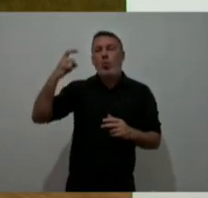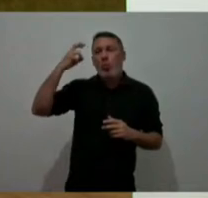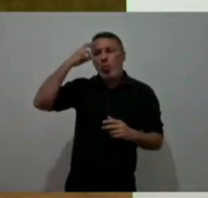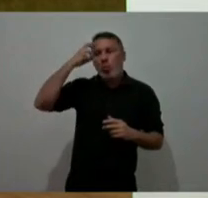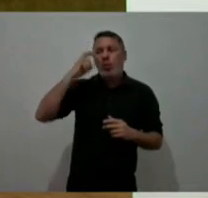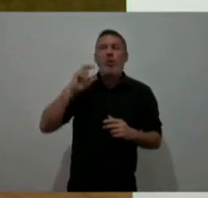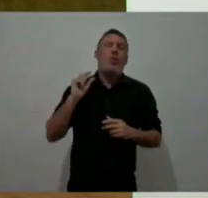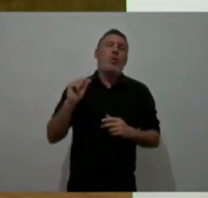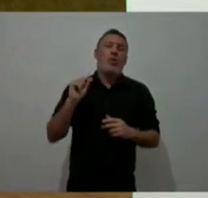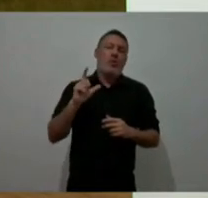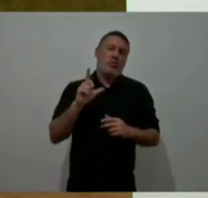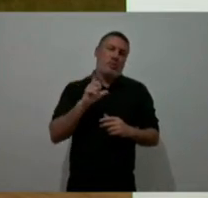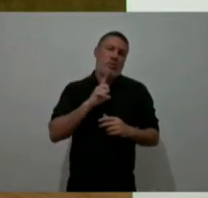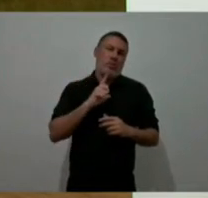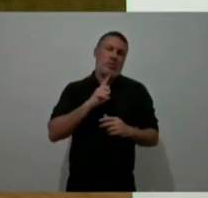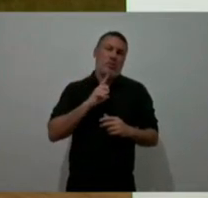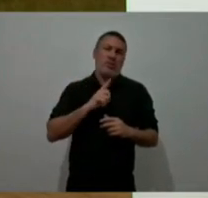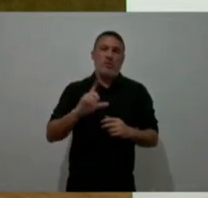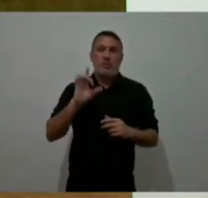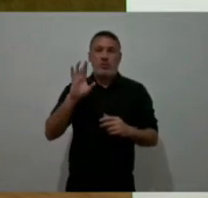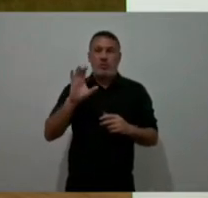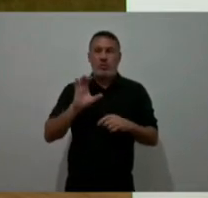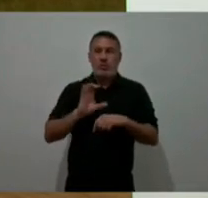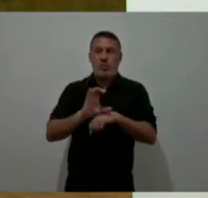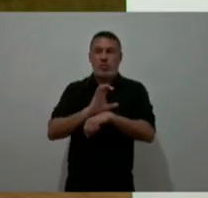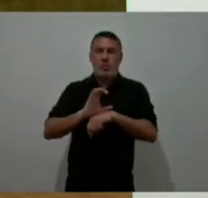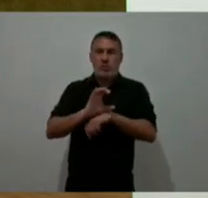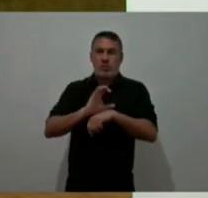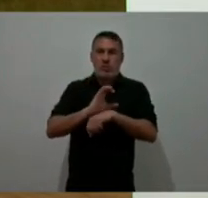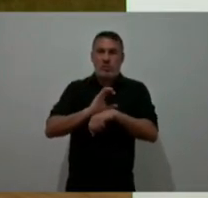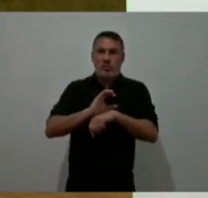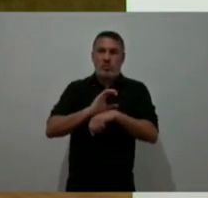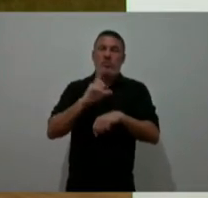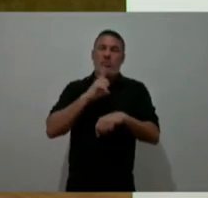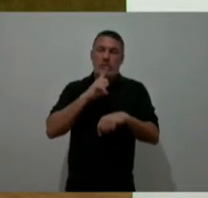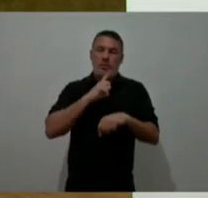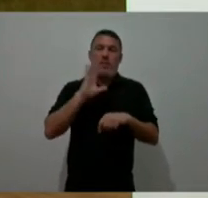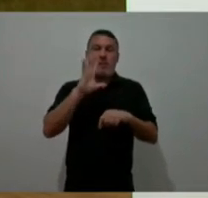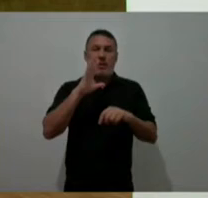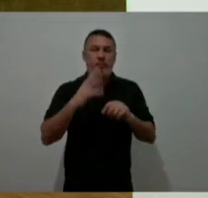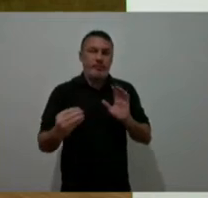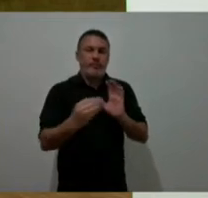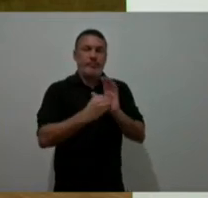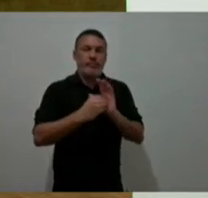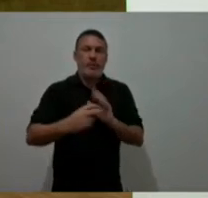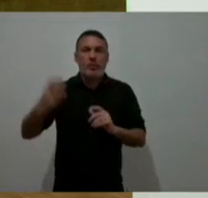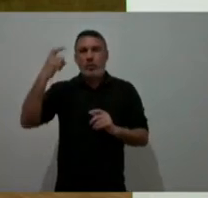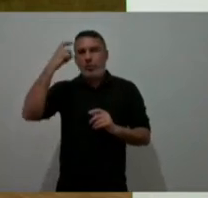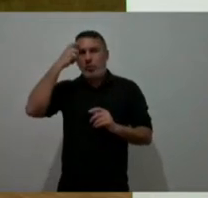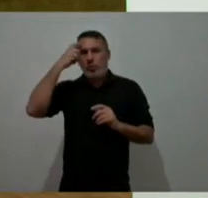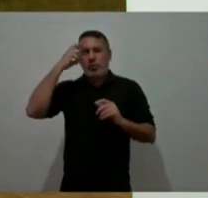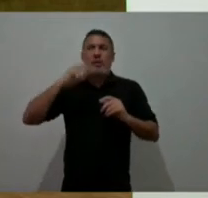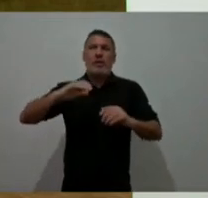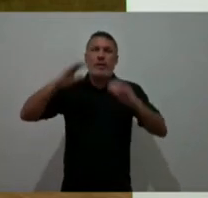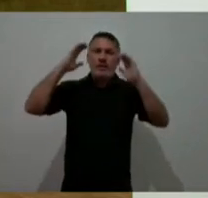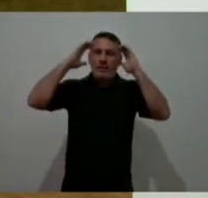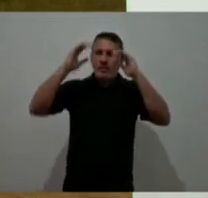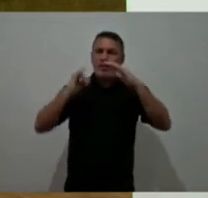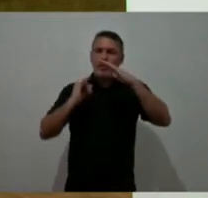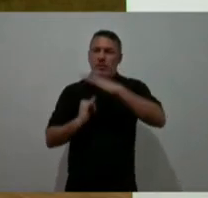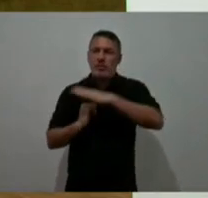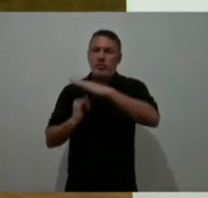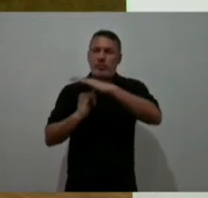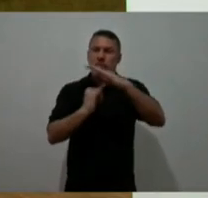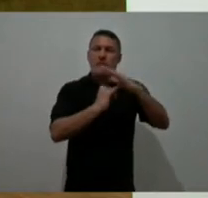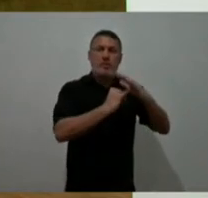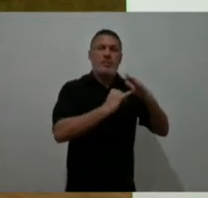só na Constituição, mas além de estar na Constituição, como cultura de respeito às instituições e a cultura da gente